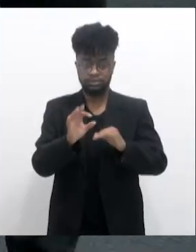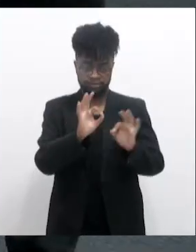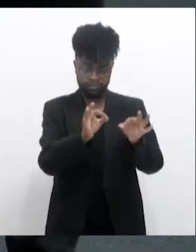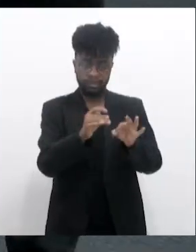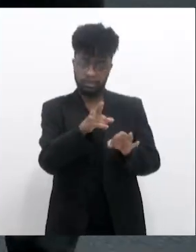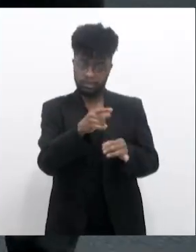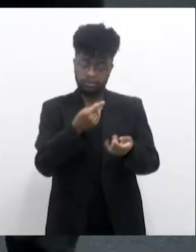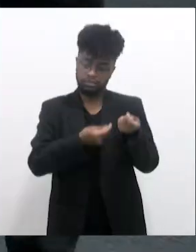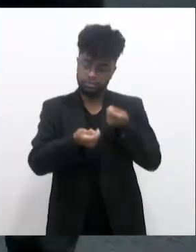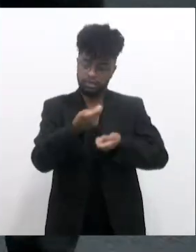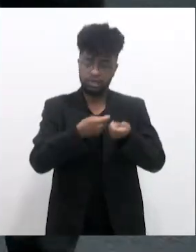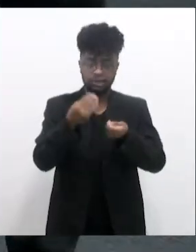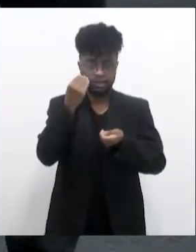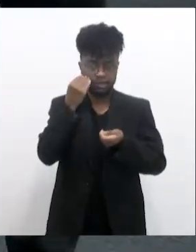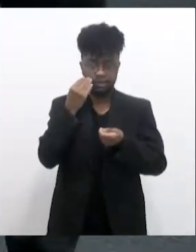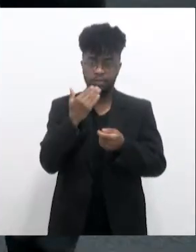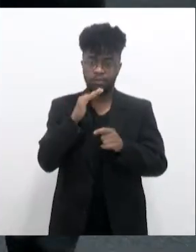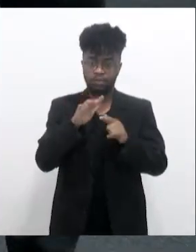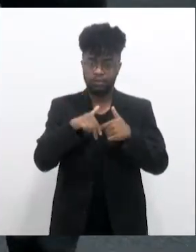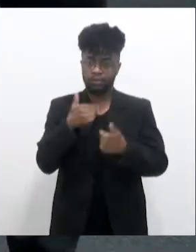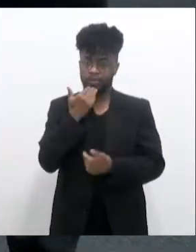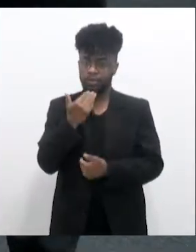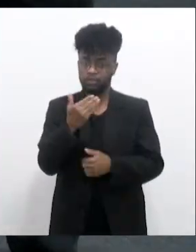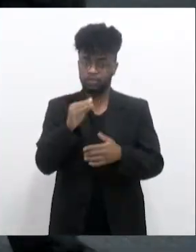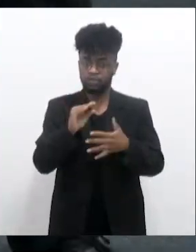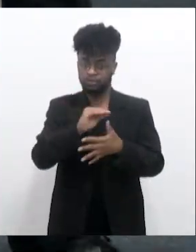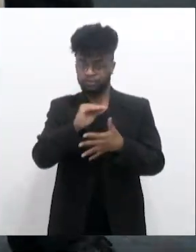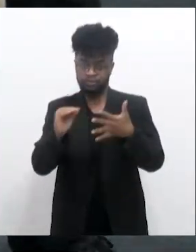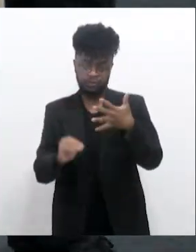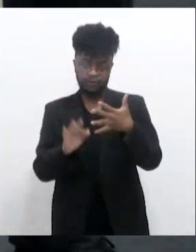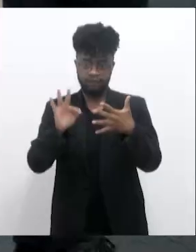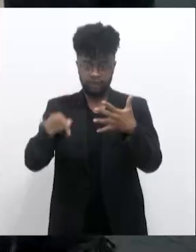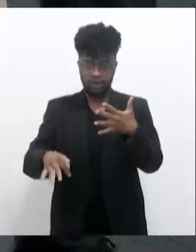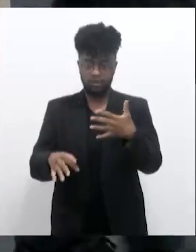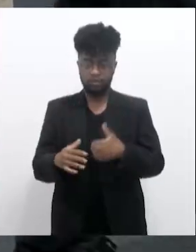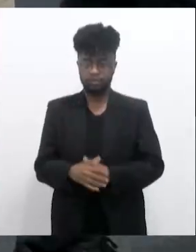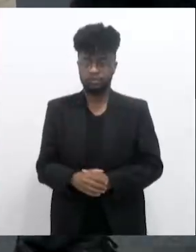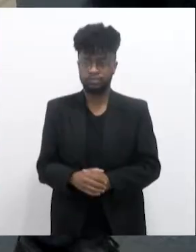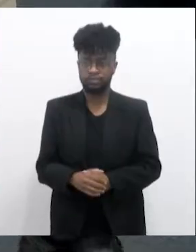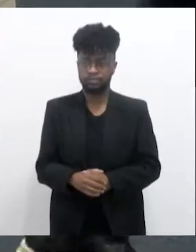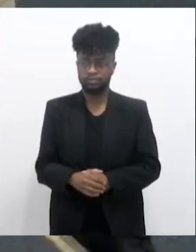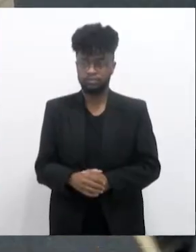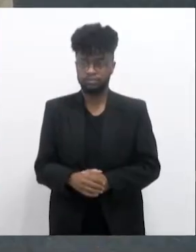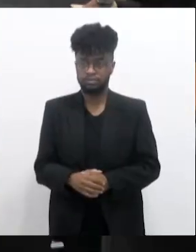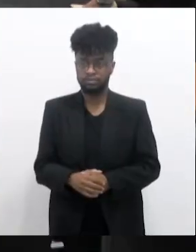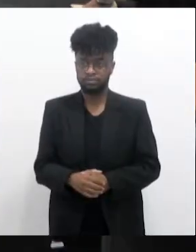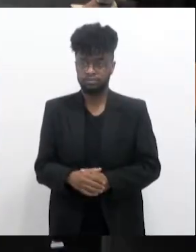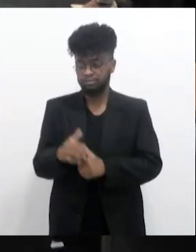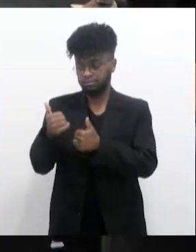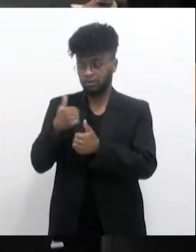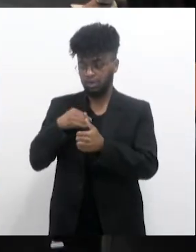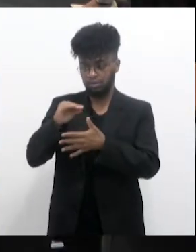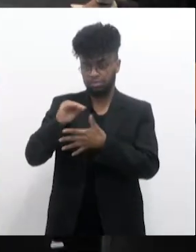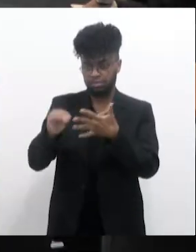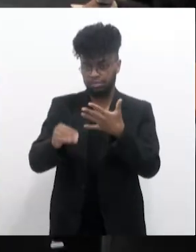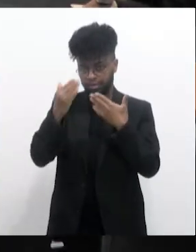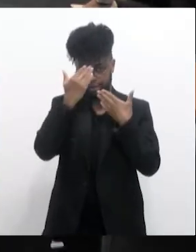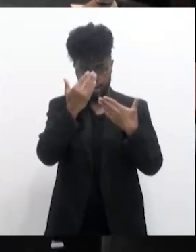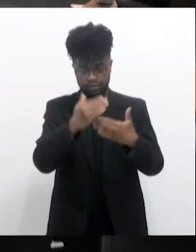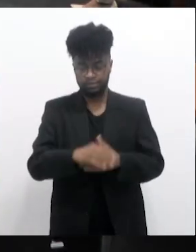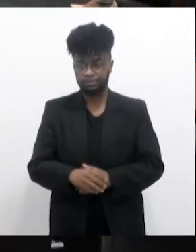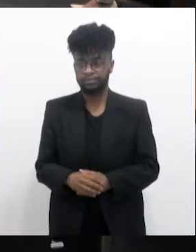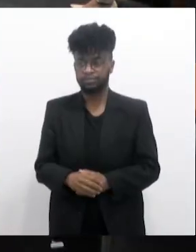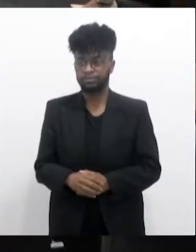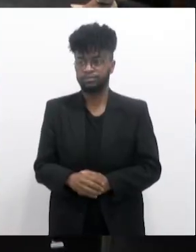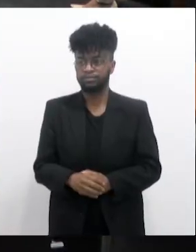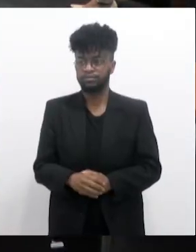está negociando as emendas, por isso que ele pediu para inverter, colocar para o final da pauta. Vou Vou inverter a pauta aqui. Tá bom. Muito obrigado, senhor